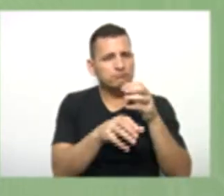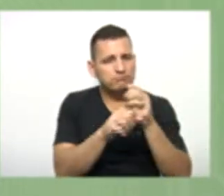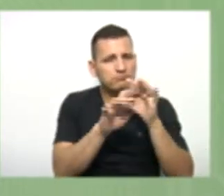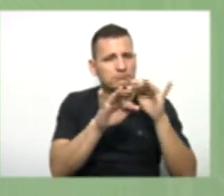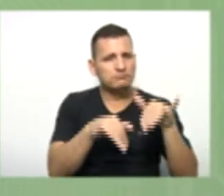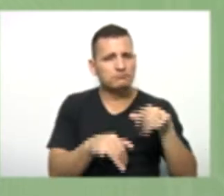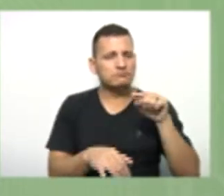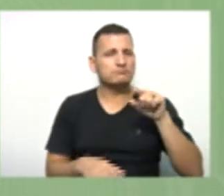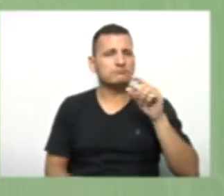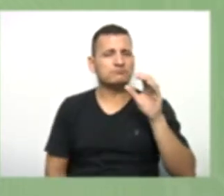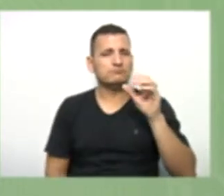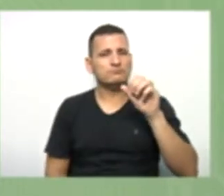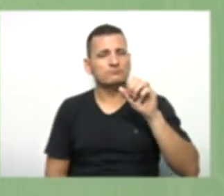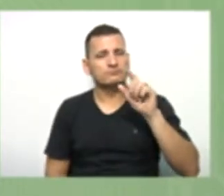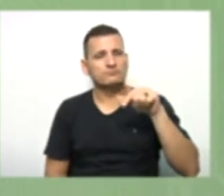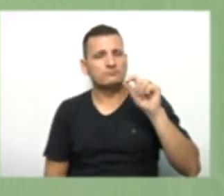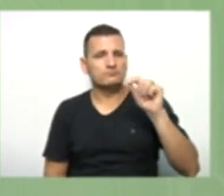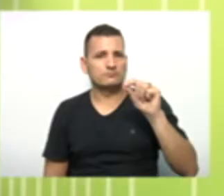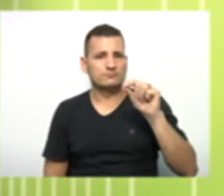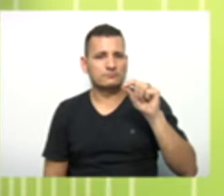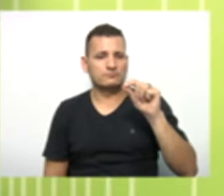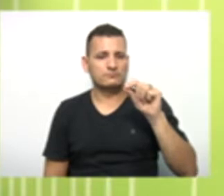contas do passivo, gente? São as